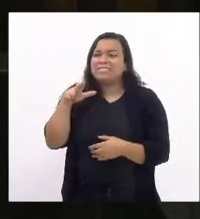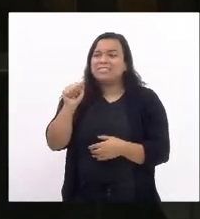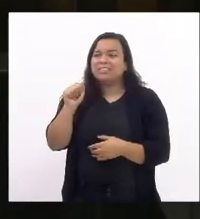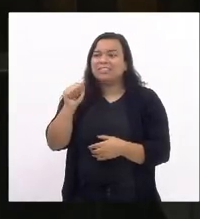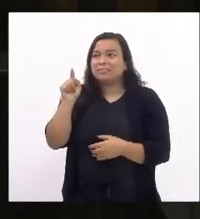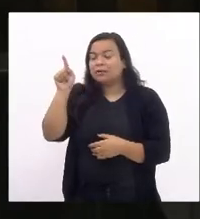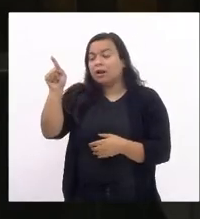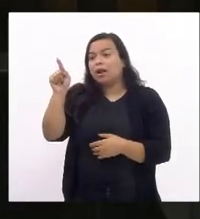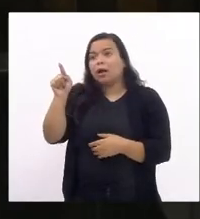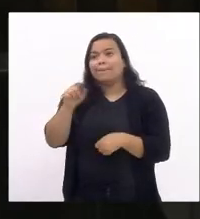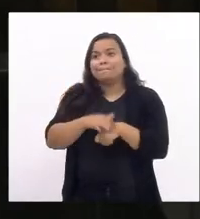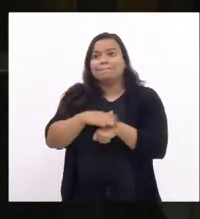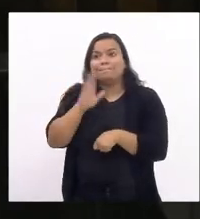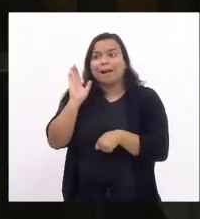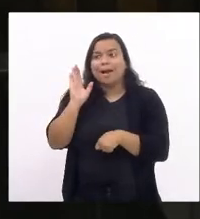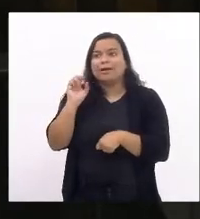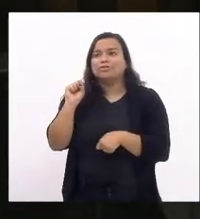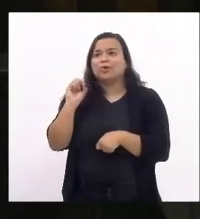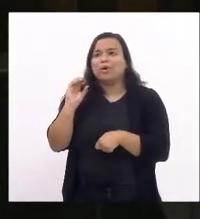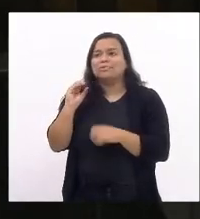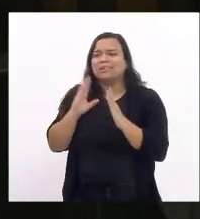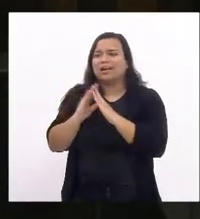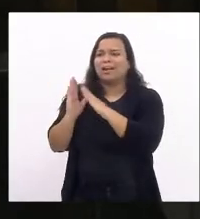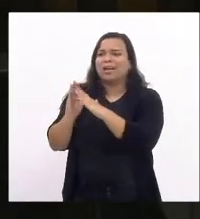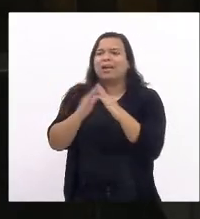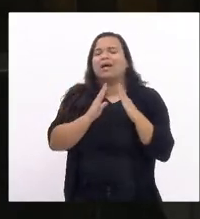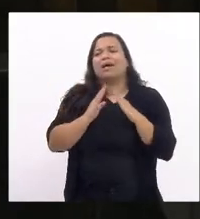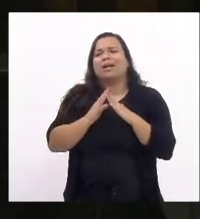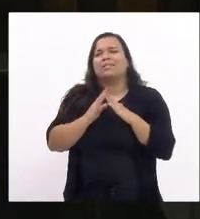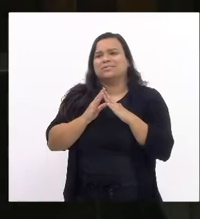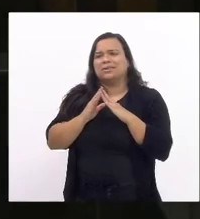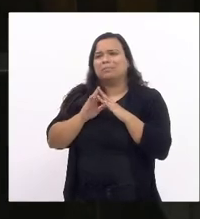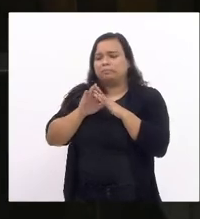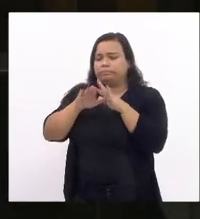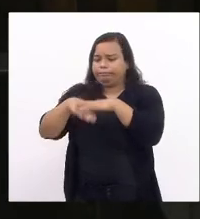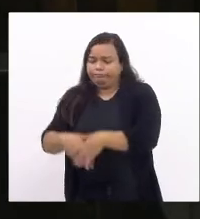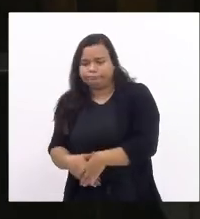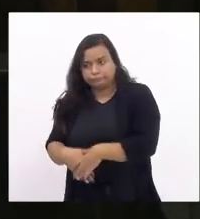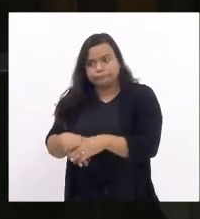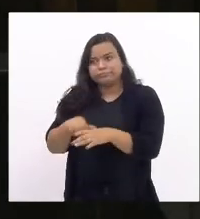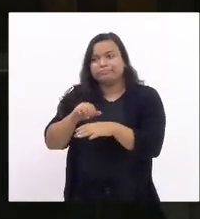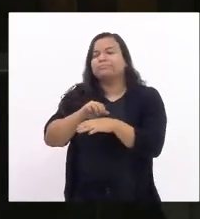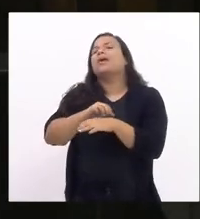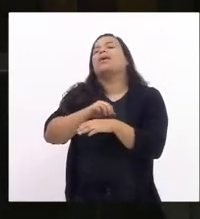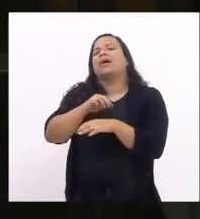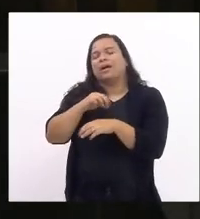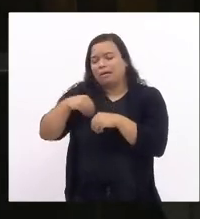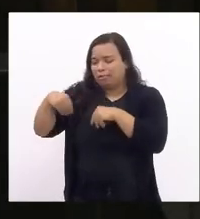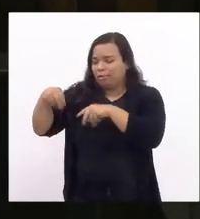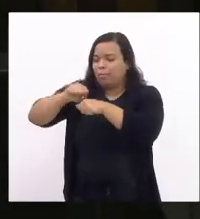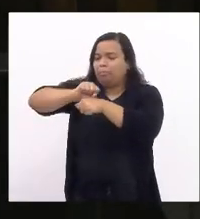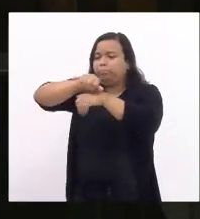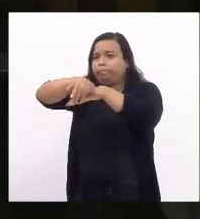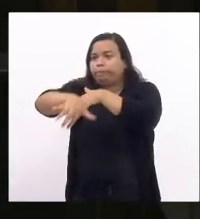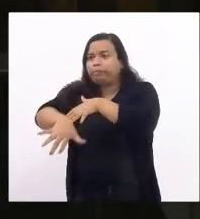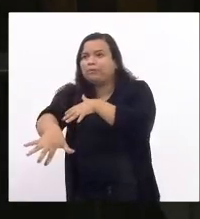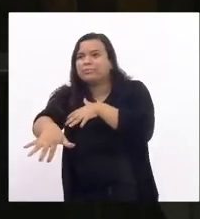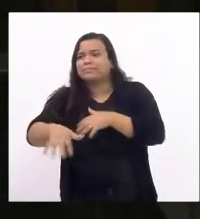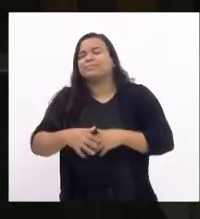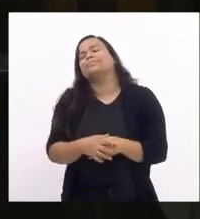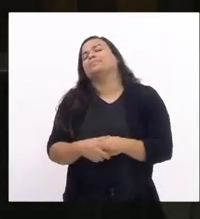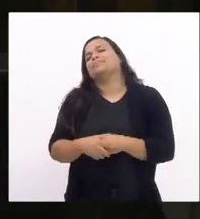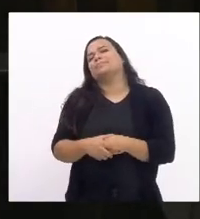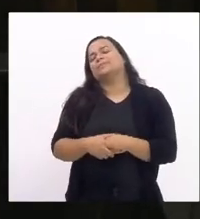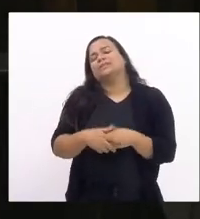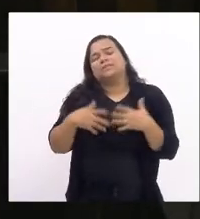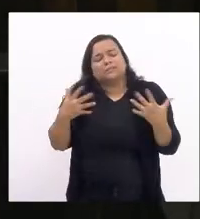soterradas. A questão social está, sim, como pano de fundo dessa tragédia. E aí existe uma